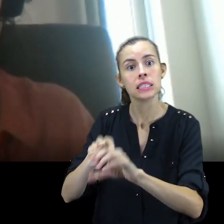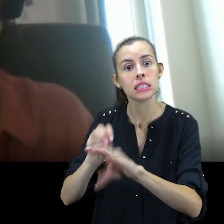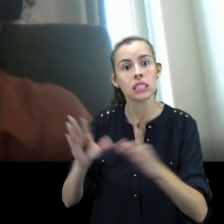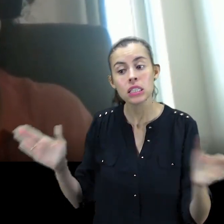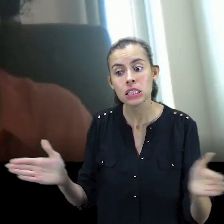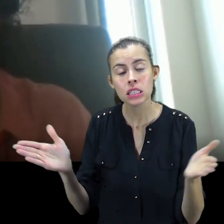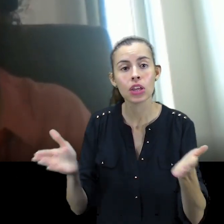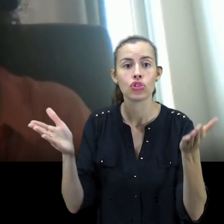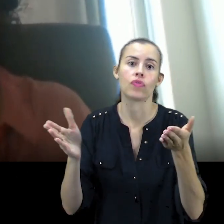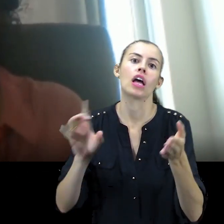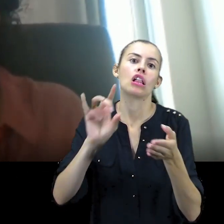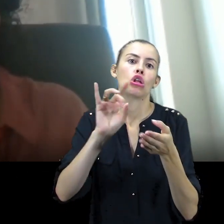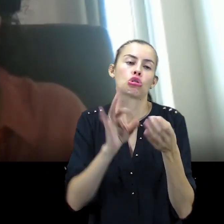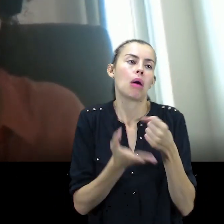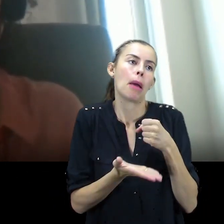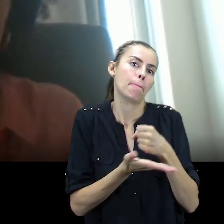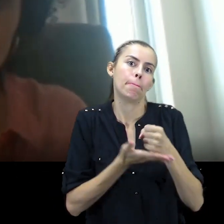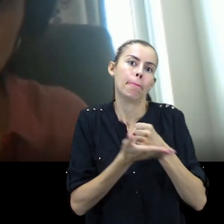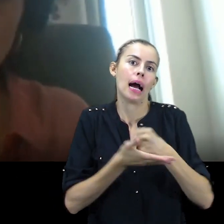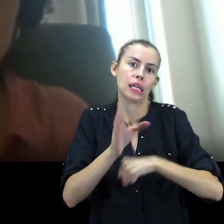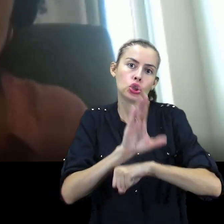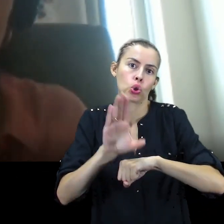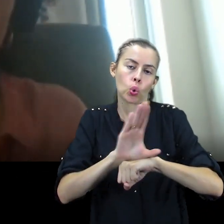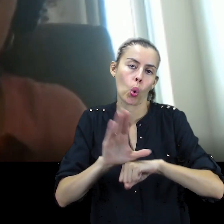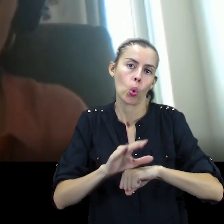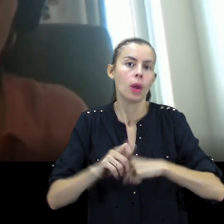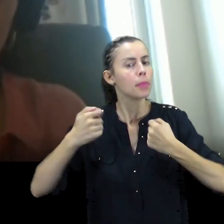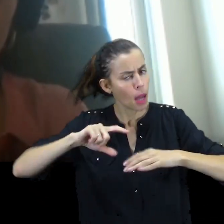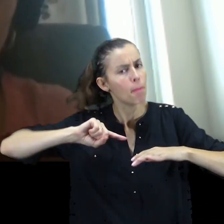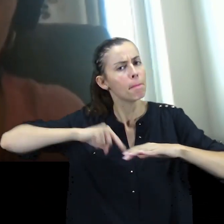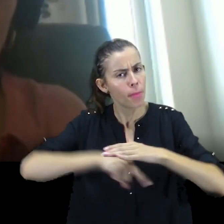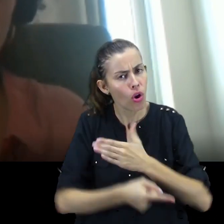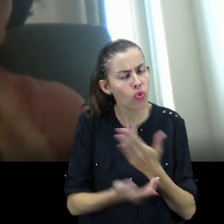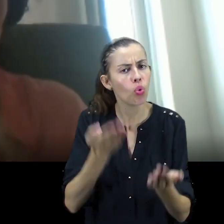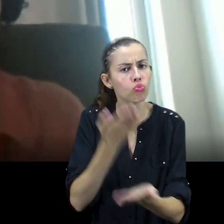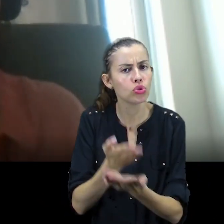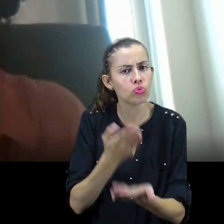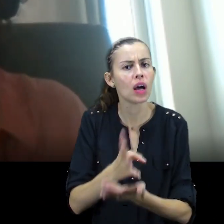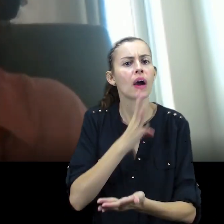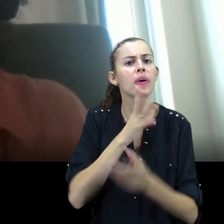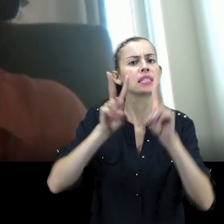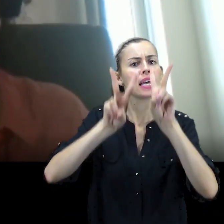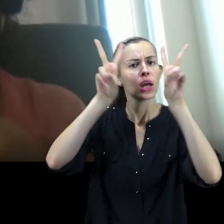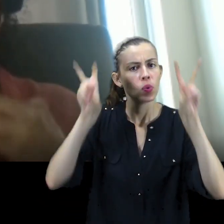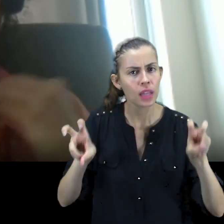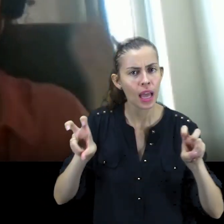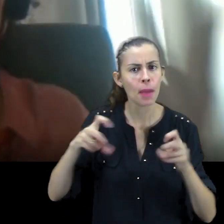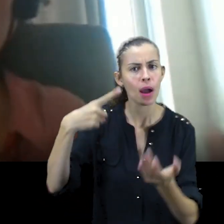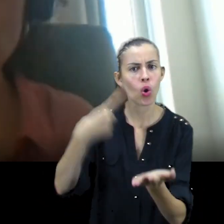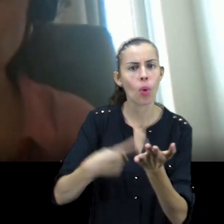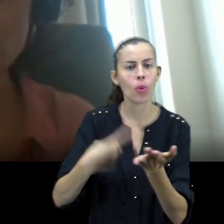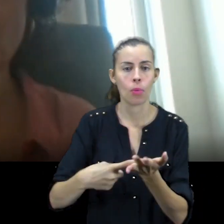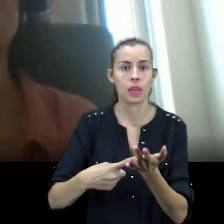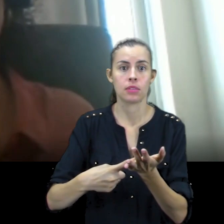tem comprometimento. Então já está aparecendo, mas isso não é uma normativa. É assim, como a gente